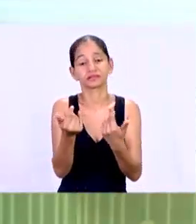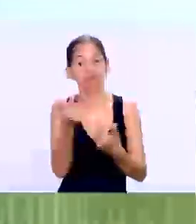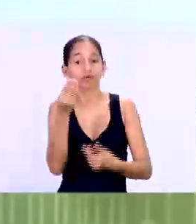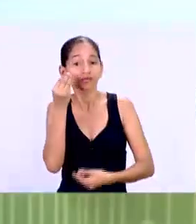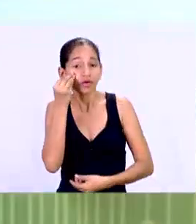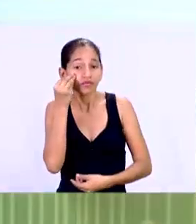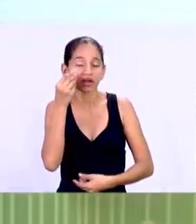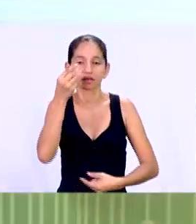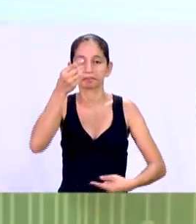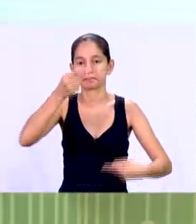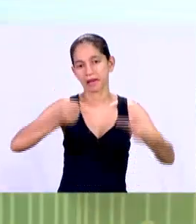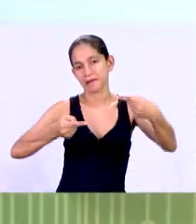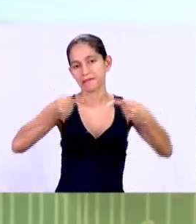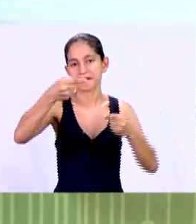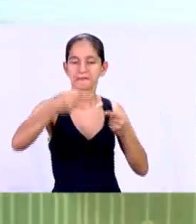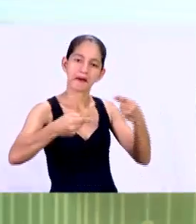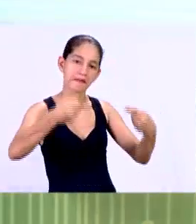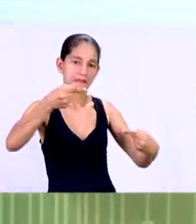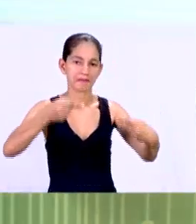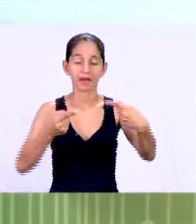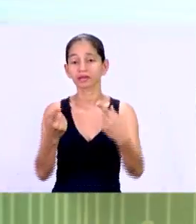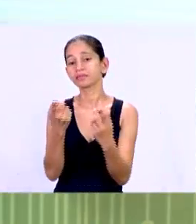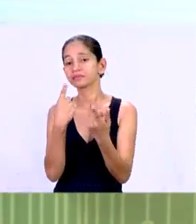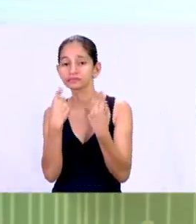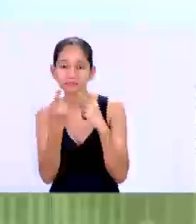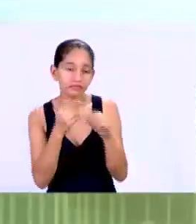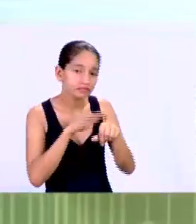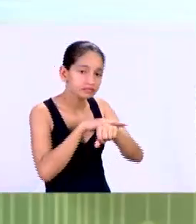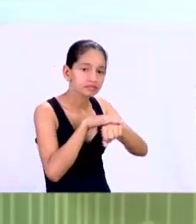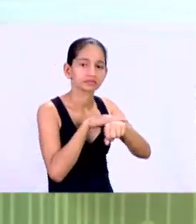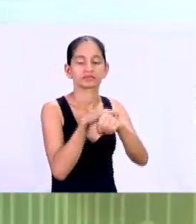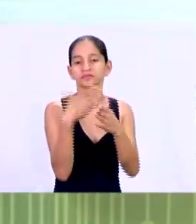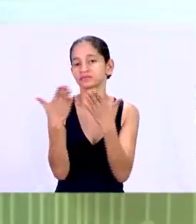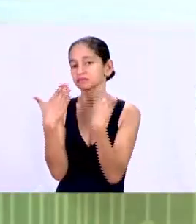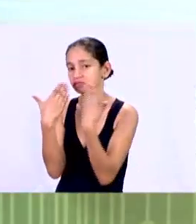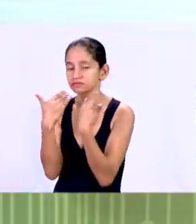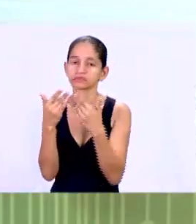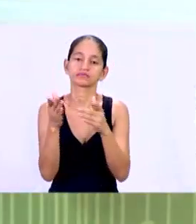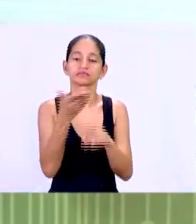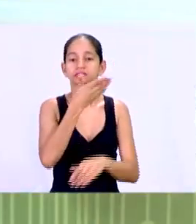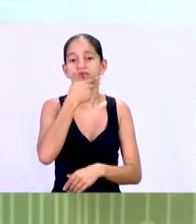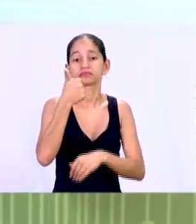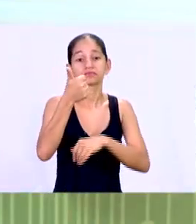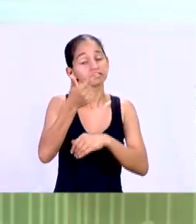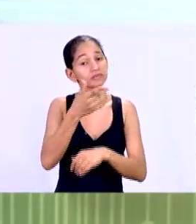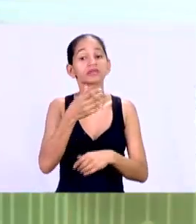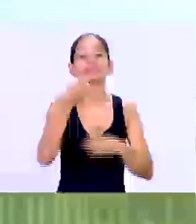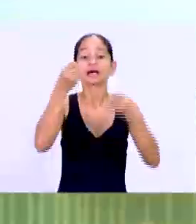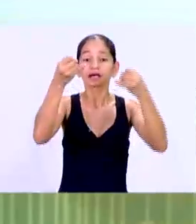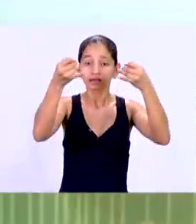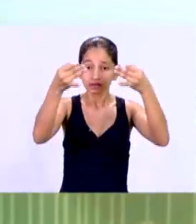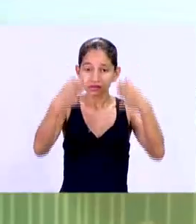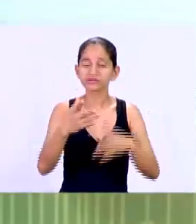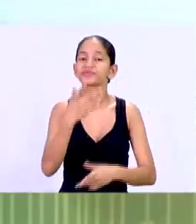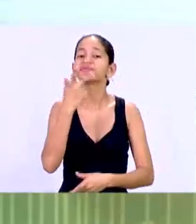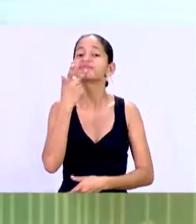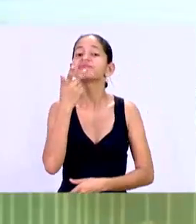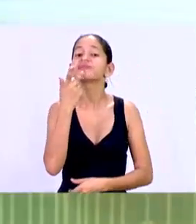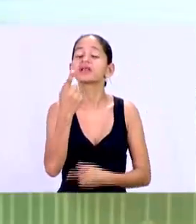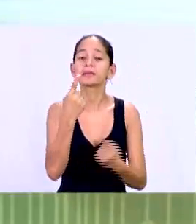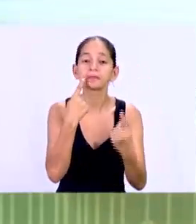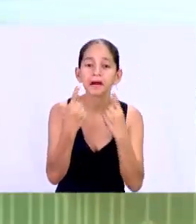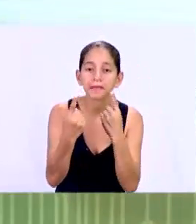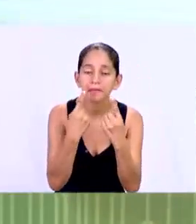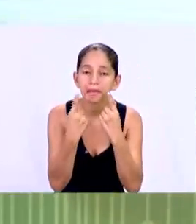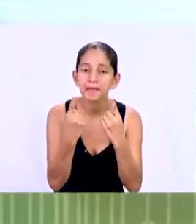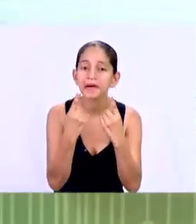política, ou seja, dessa relação do diálogo, dessa relação do discurso. Veja que nós estamos falando diálogo, né?